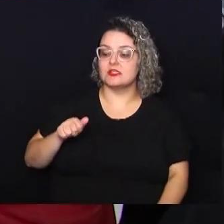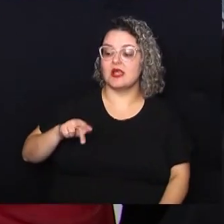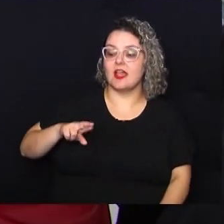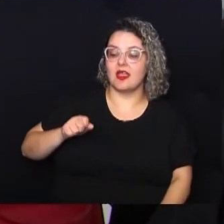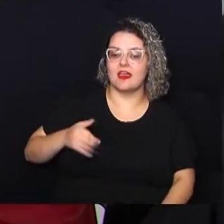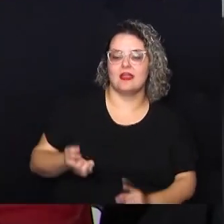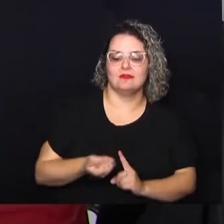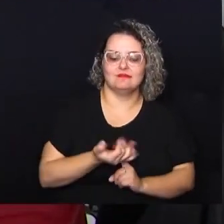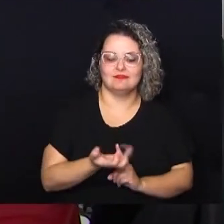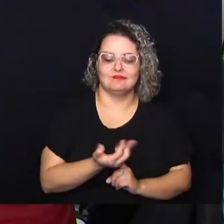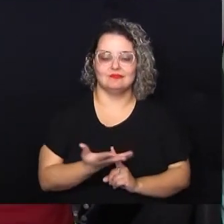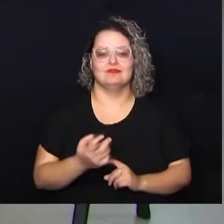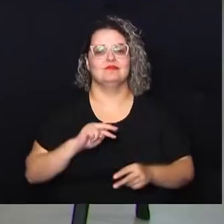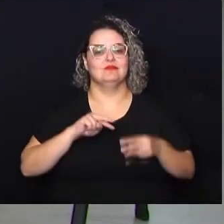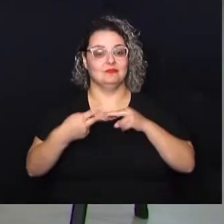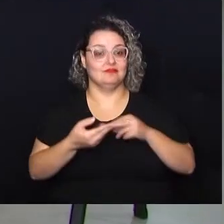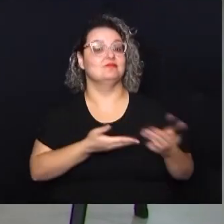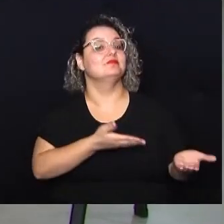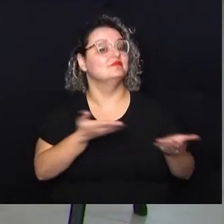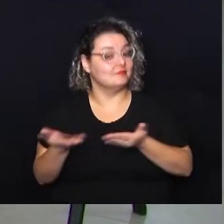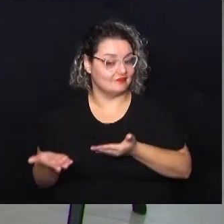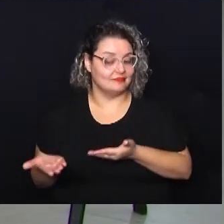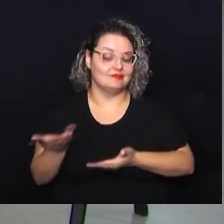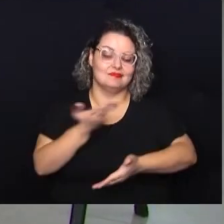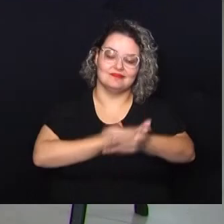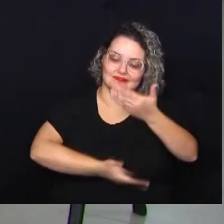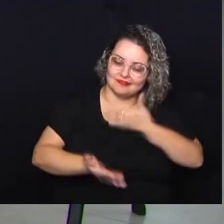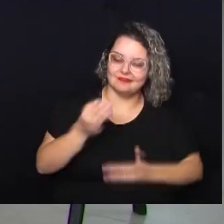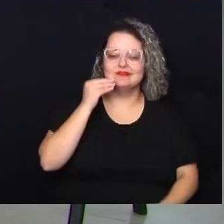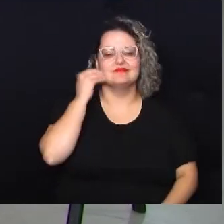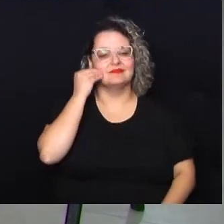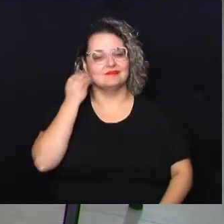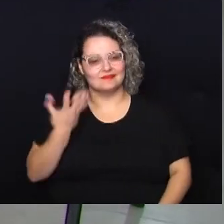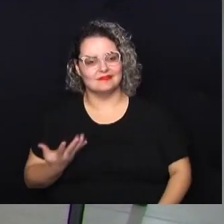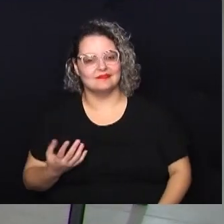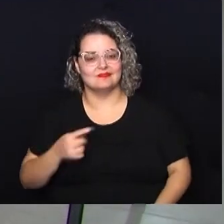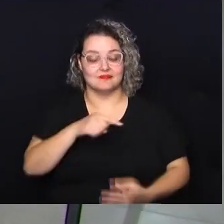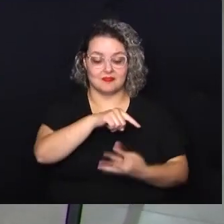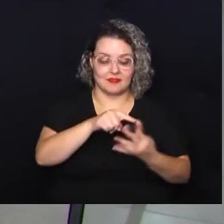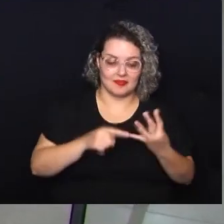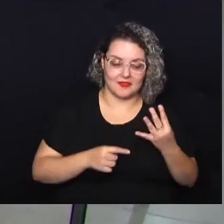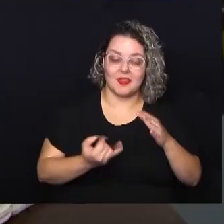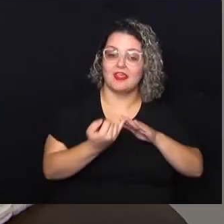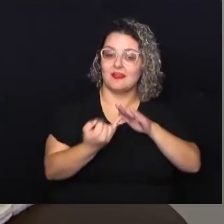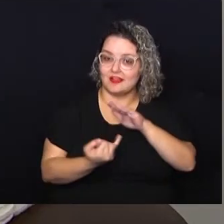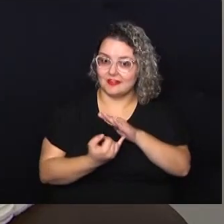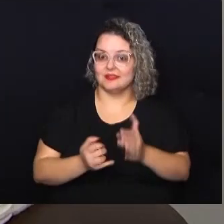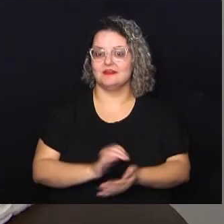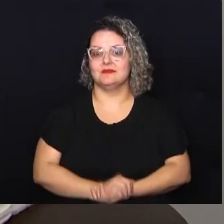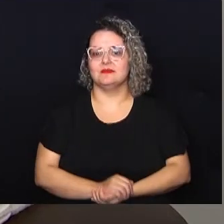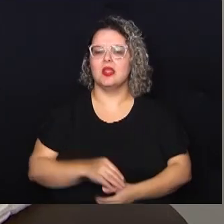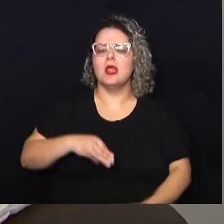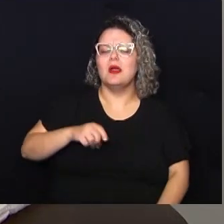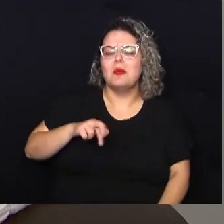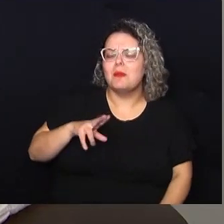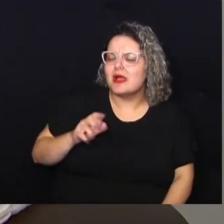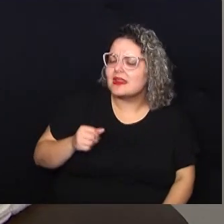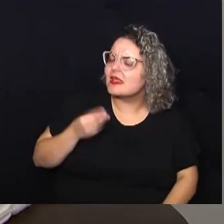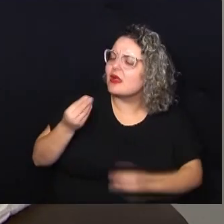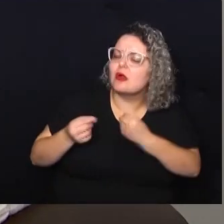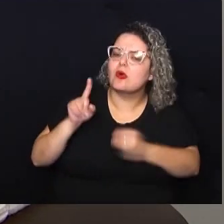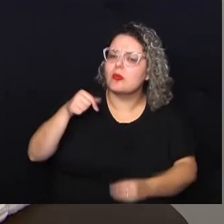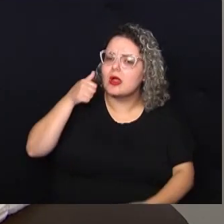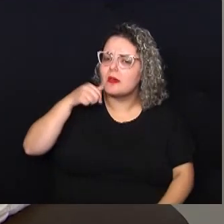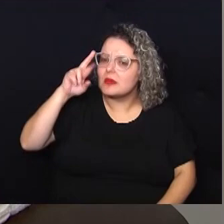para apresentações e troca de experiências entre as 4 instituições. Maria Inês, como que é para a senhora